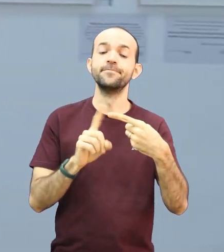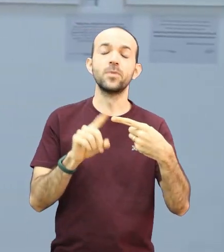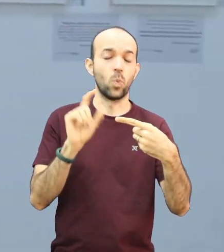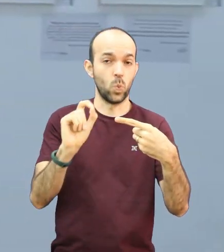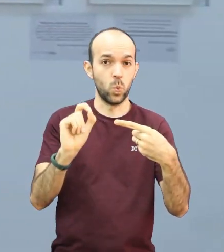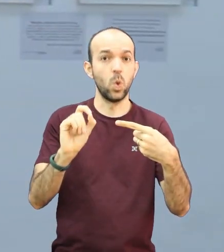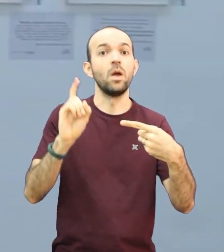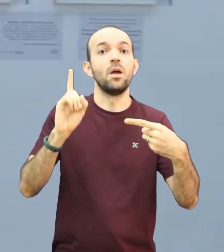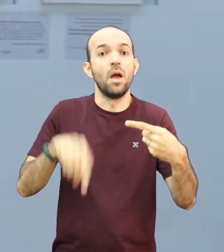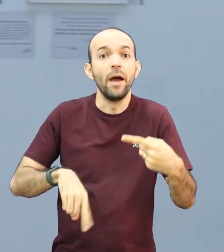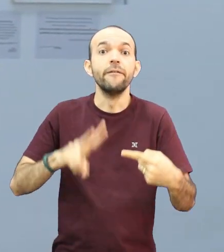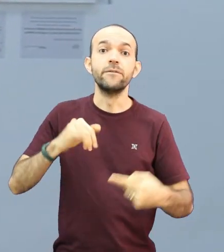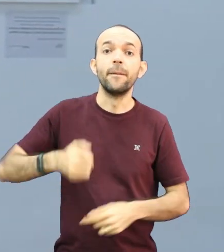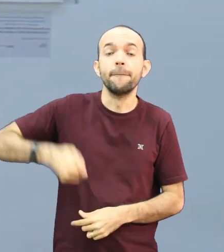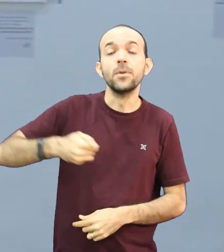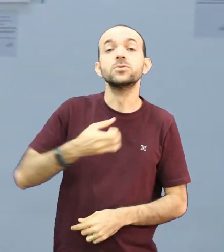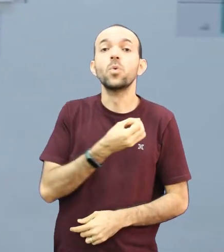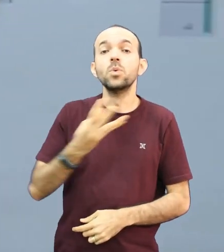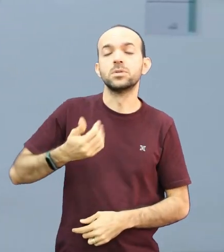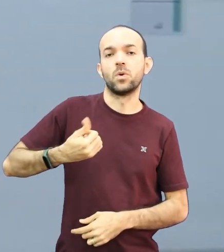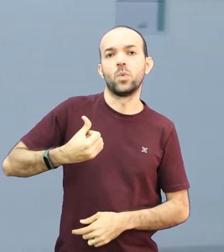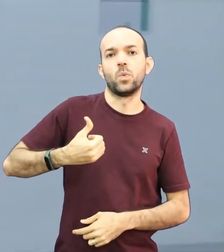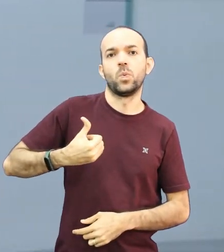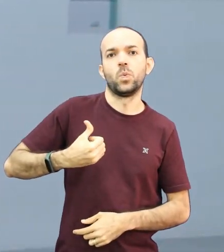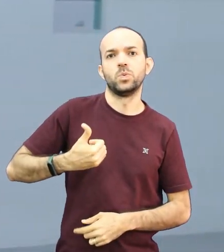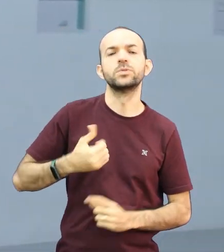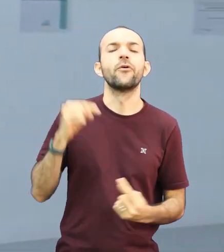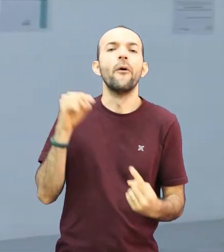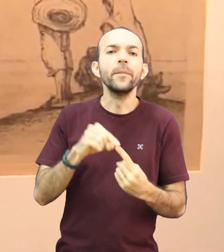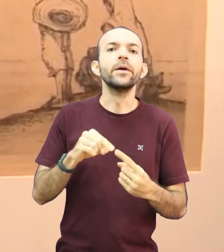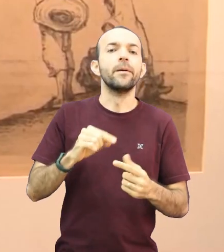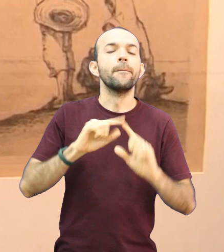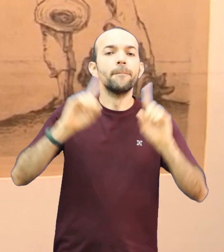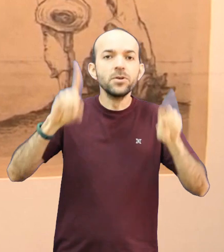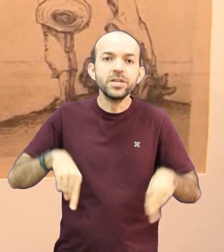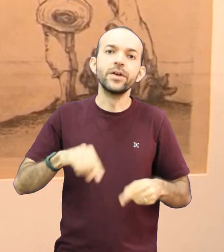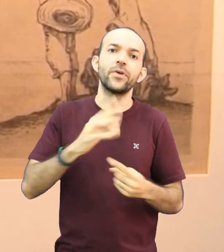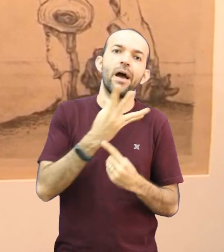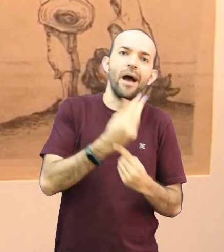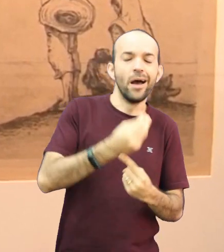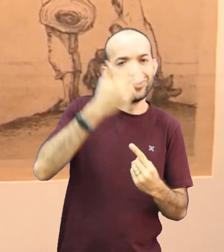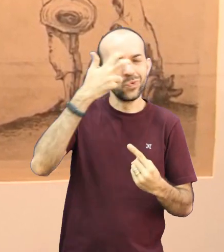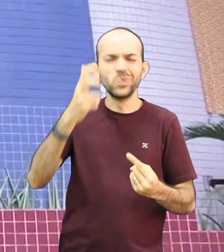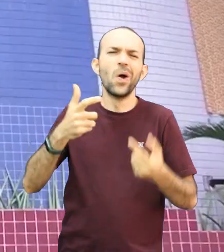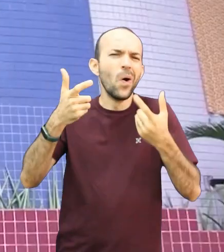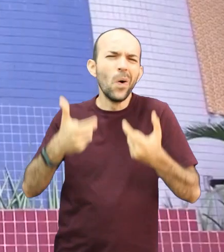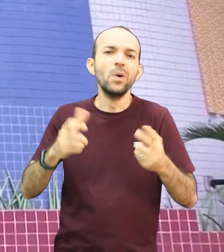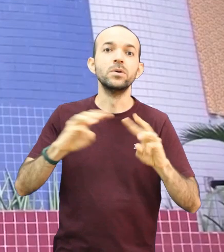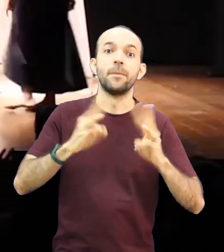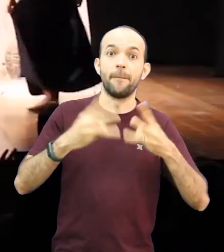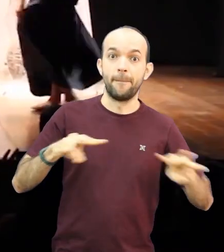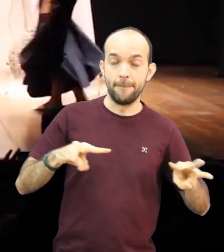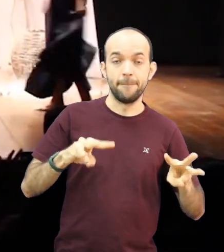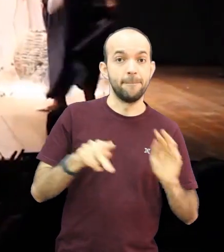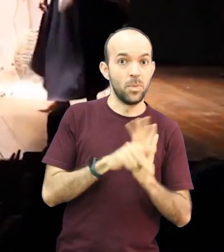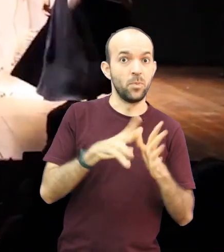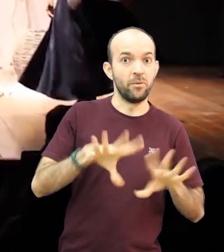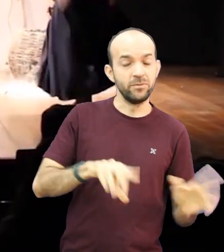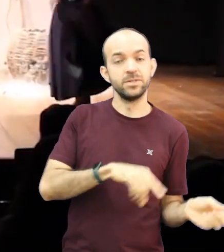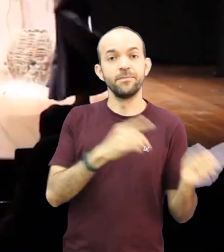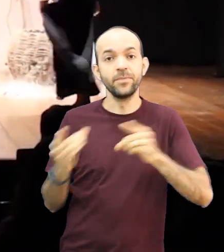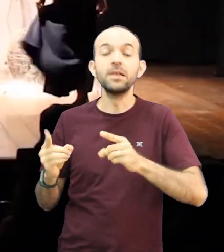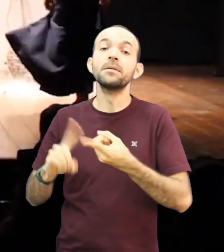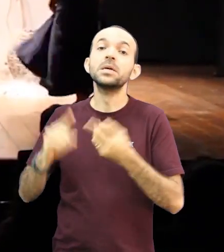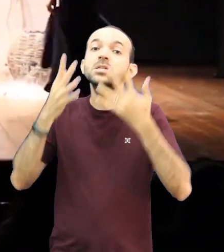a primeira delas prever a concessão de 11 bolsas para o desenvolvimento de ações artísticas e culturais no mal que no teatro